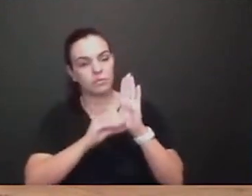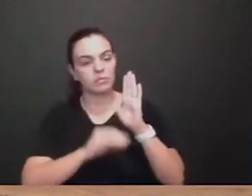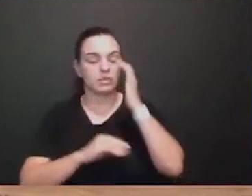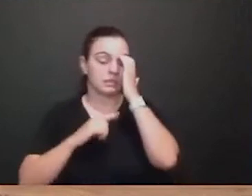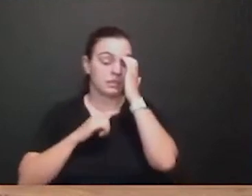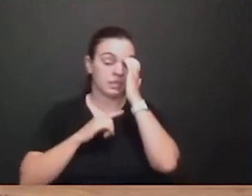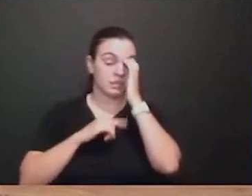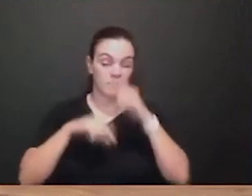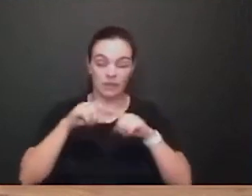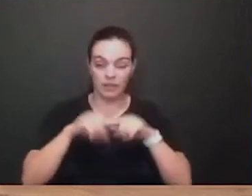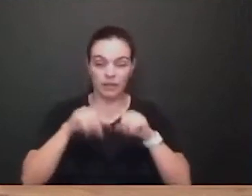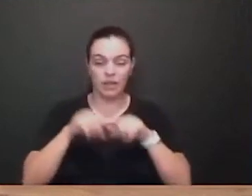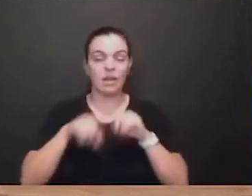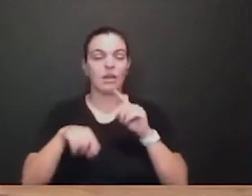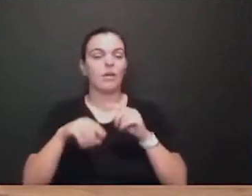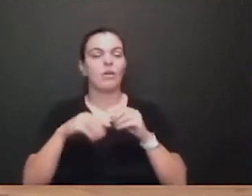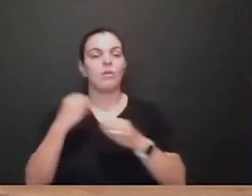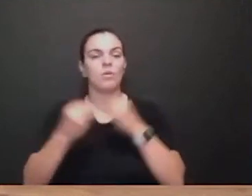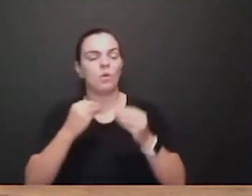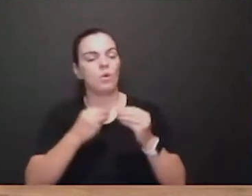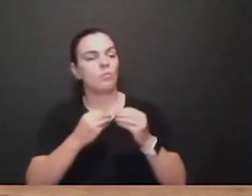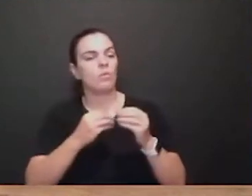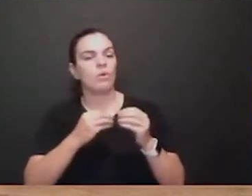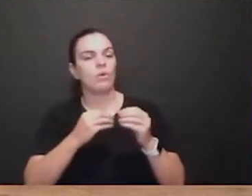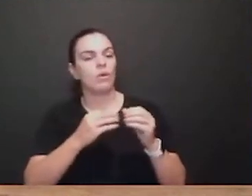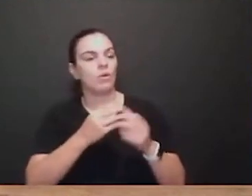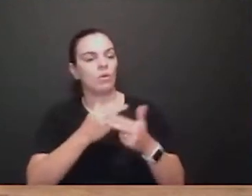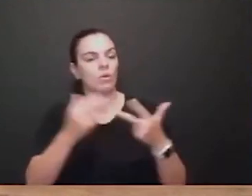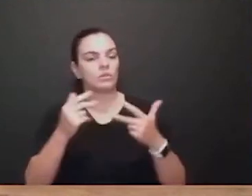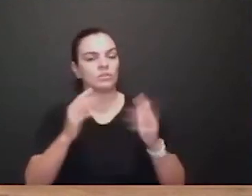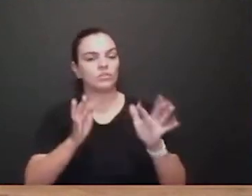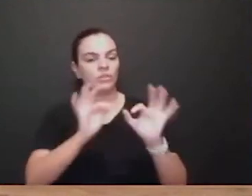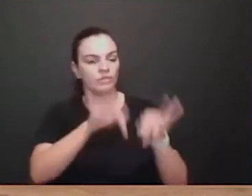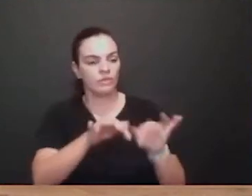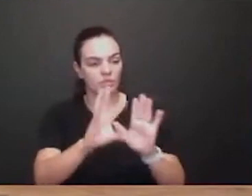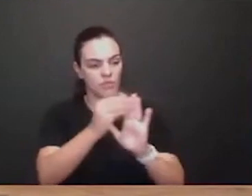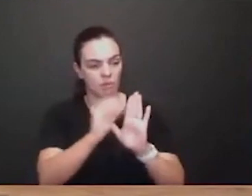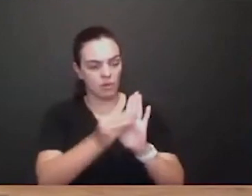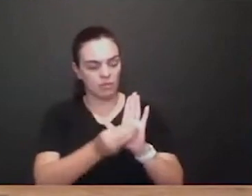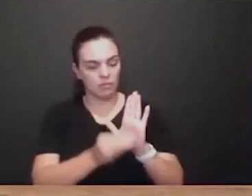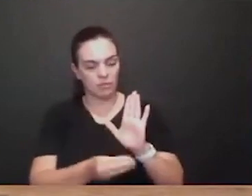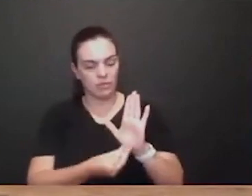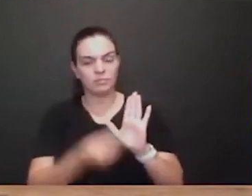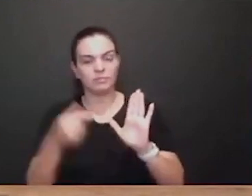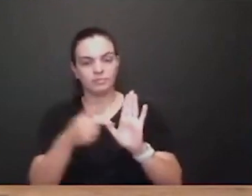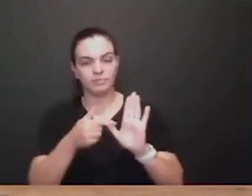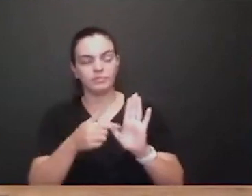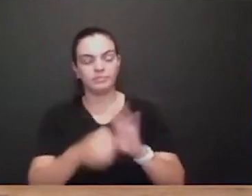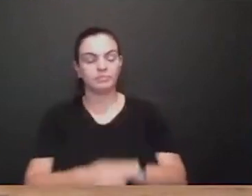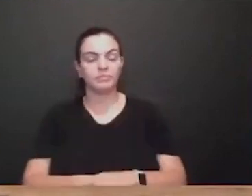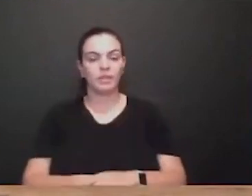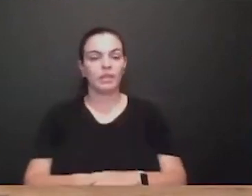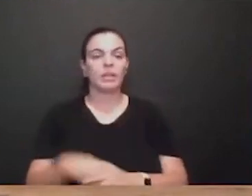Então, realmente esse é um trabalho muito extenso realizado pela nossa equipe do IMAP. Aqui na figura da nossa diretora, a